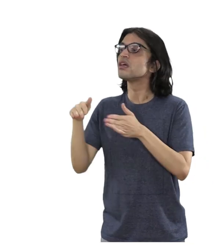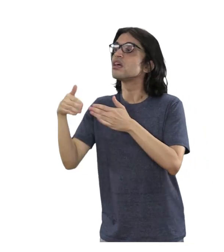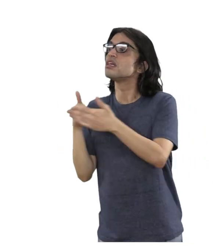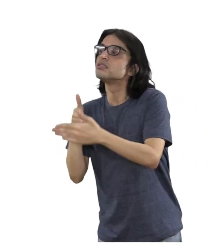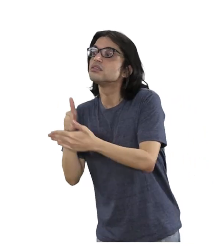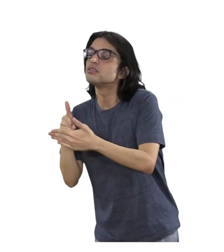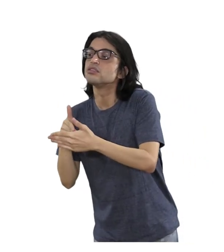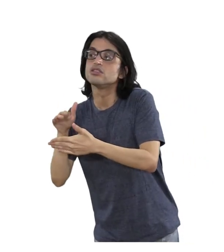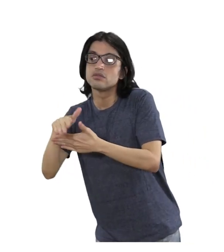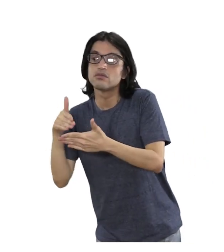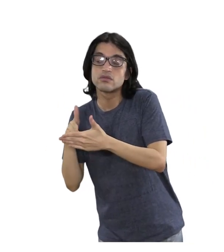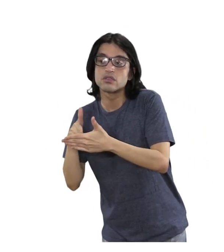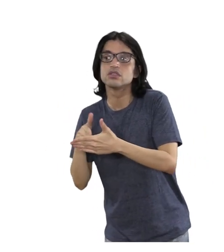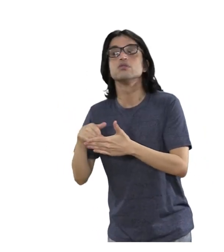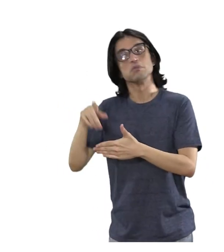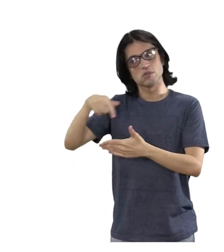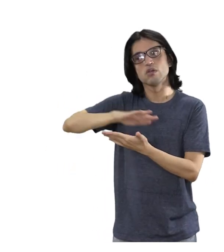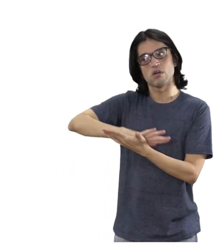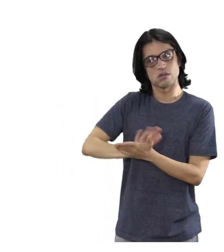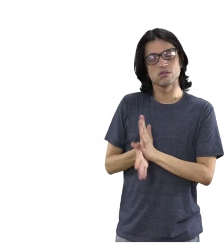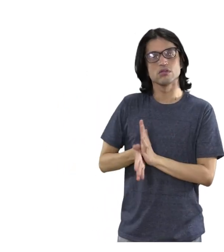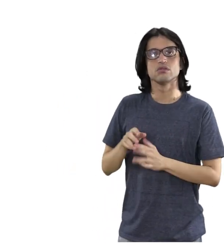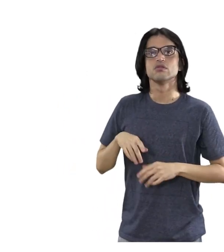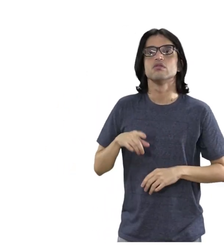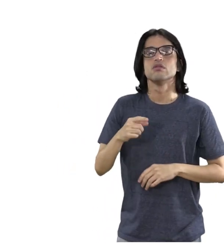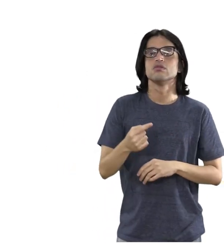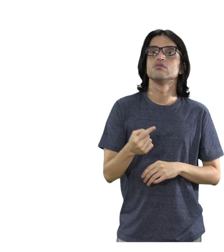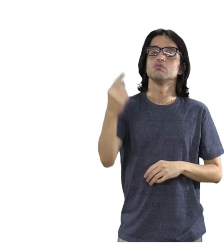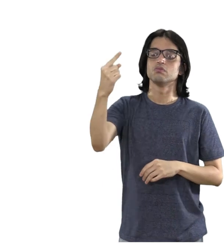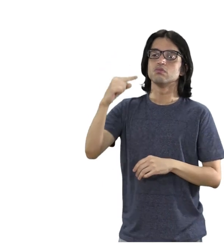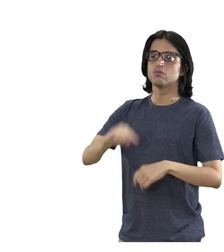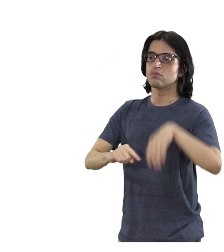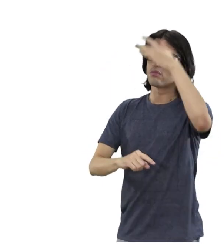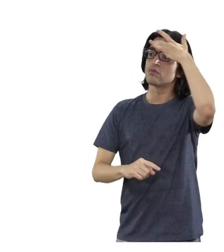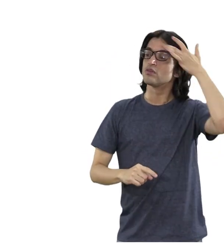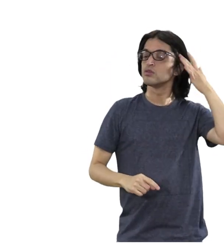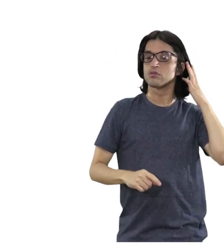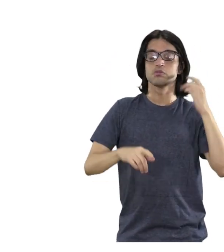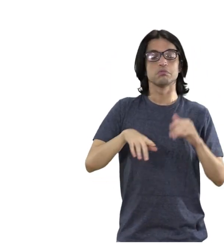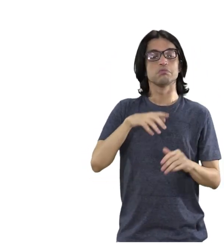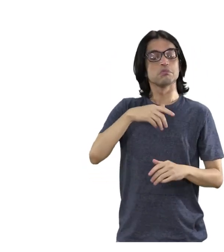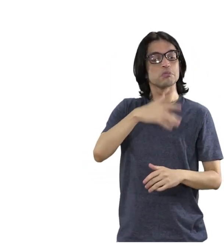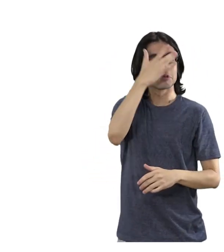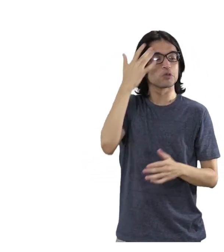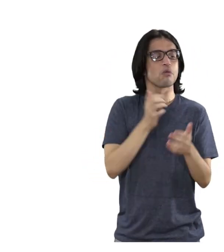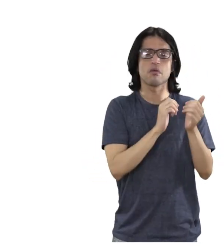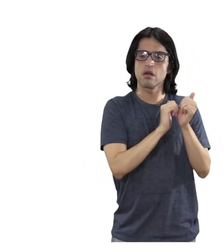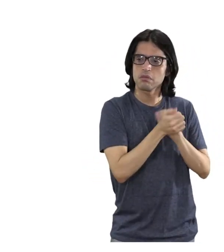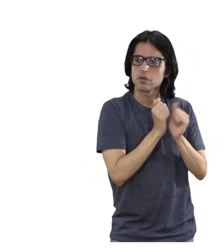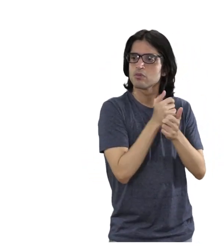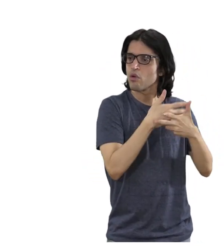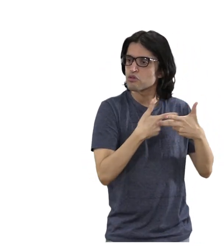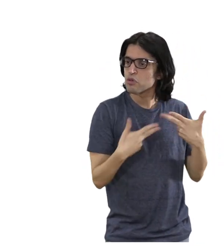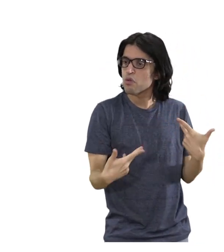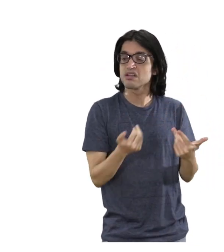são racistas. As pessoas não praticam esporte. As pessoas que não praticam esporte costumam